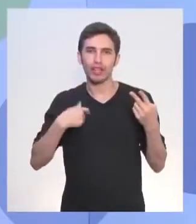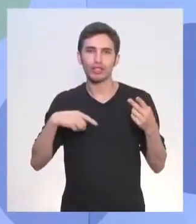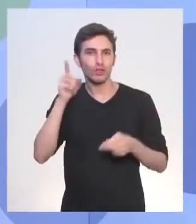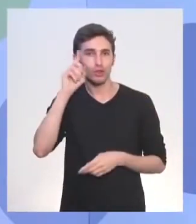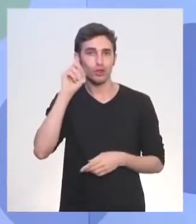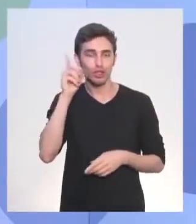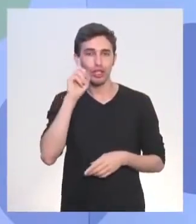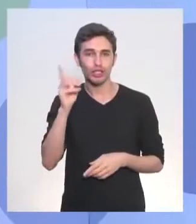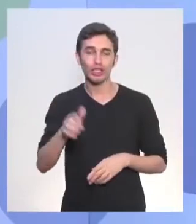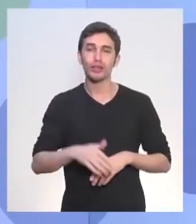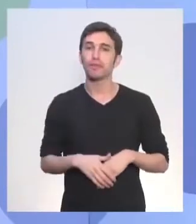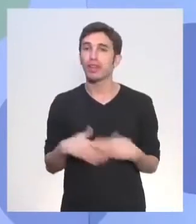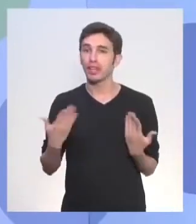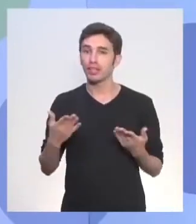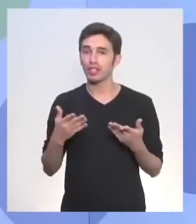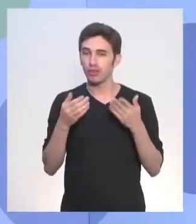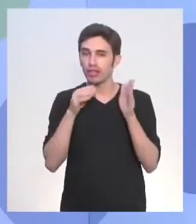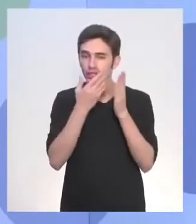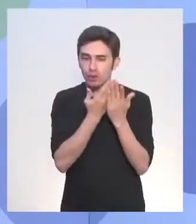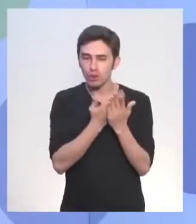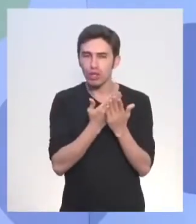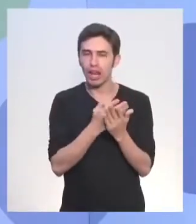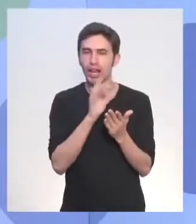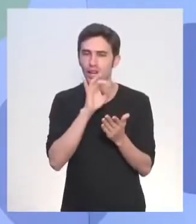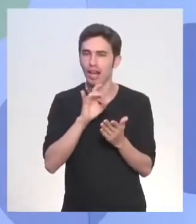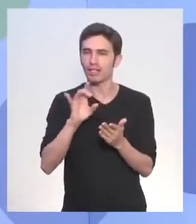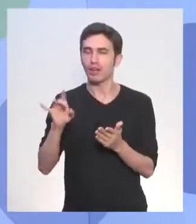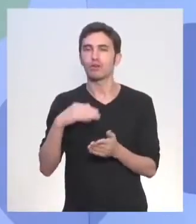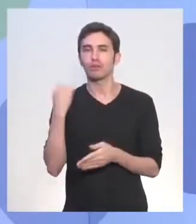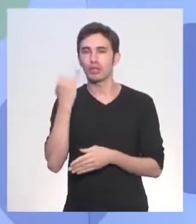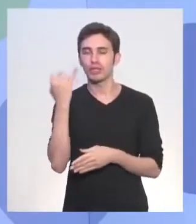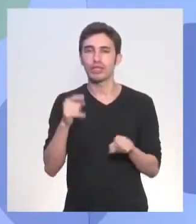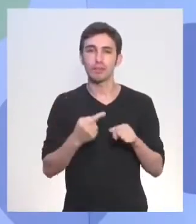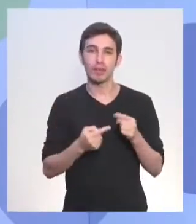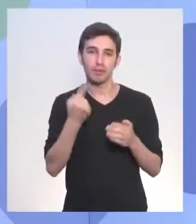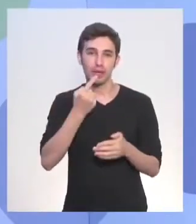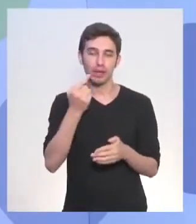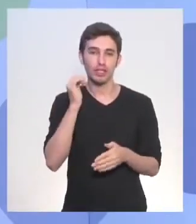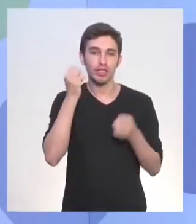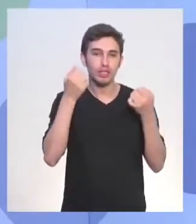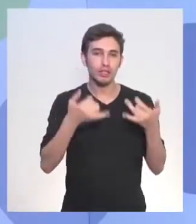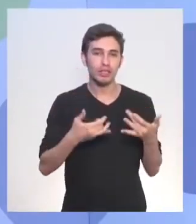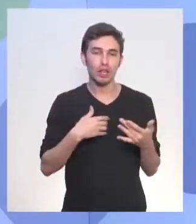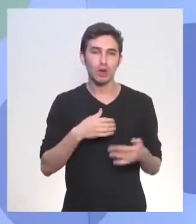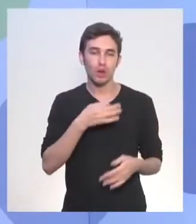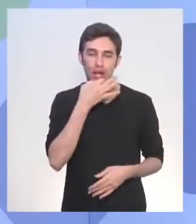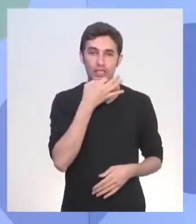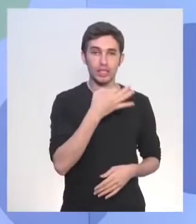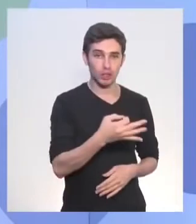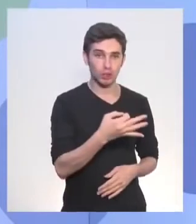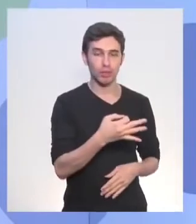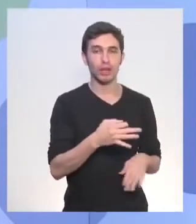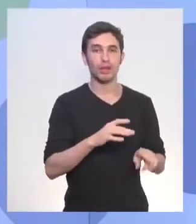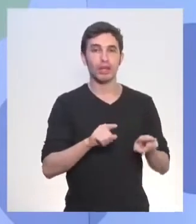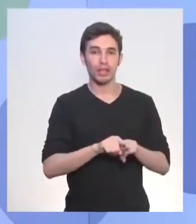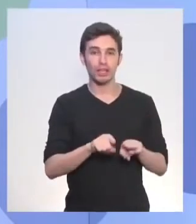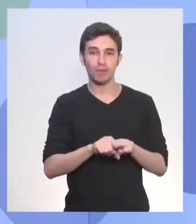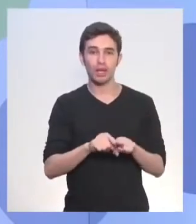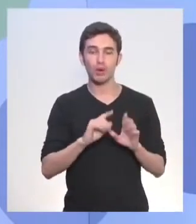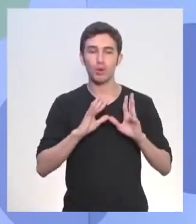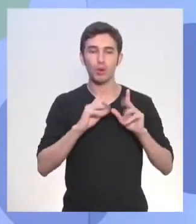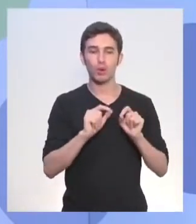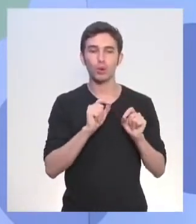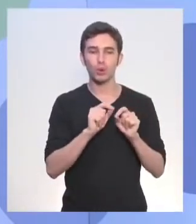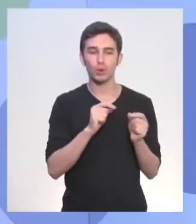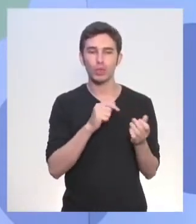trabalhar minuciosamente cada etapa, né? Primeiro falando sobre o artigo de opinião, que é um texto argumentativo, mas trabalhando as etapas que compõem esse texto. Então,